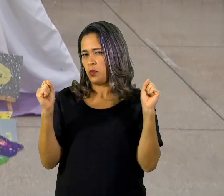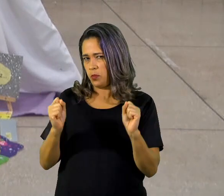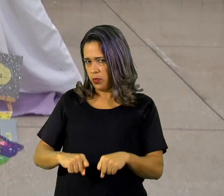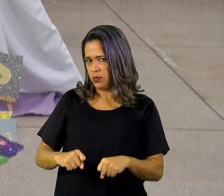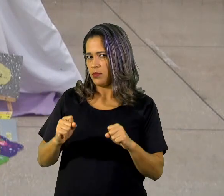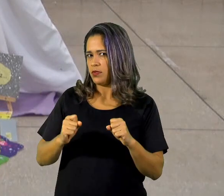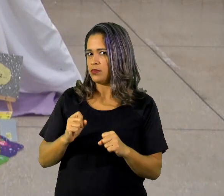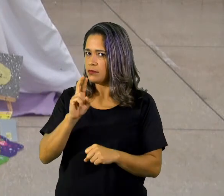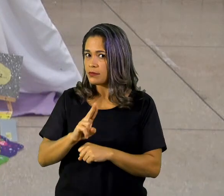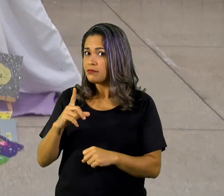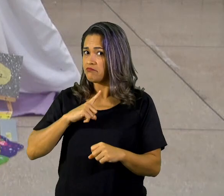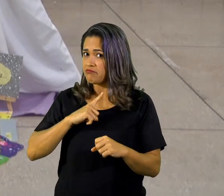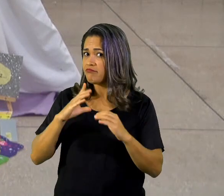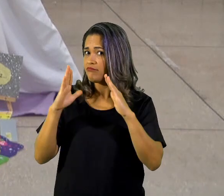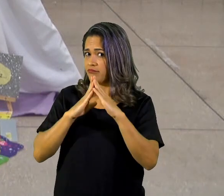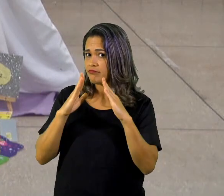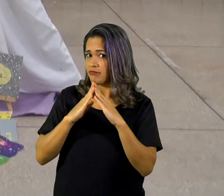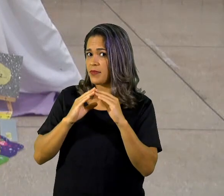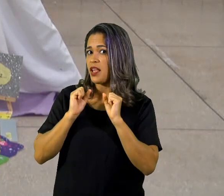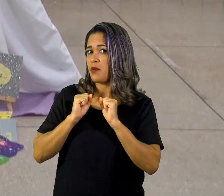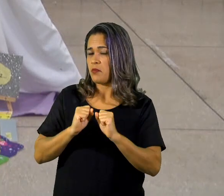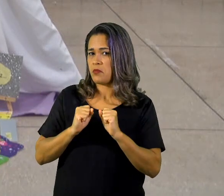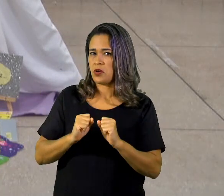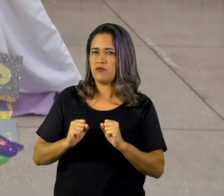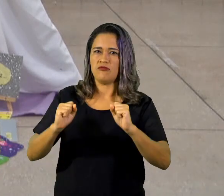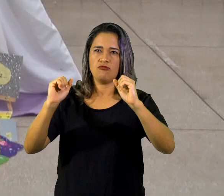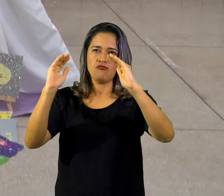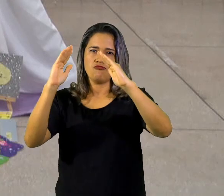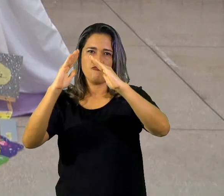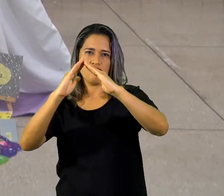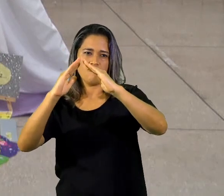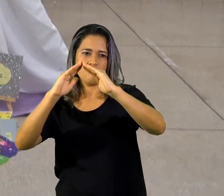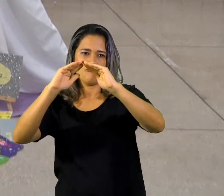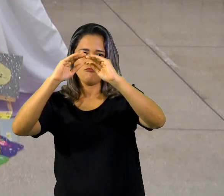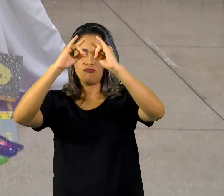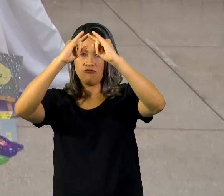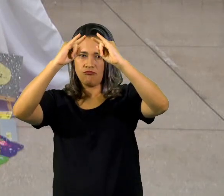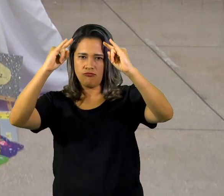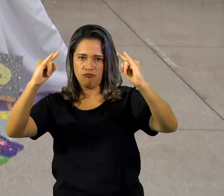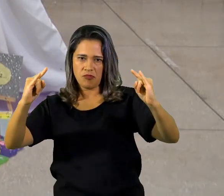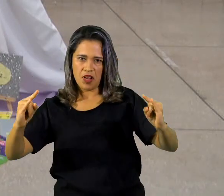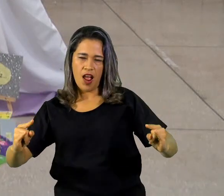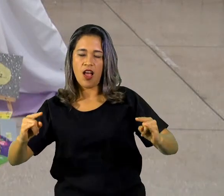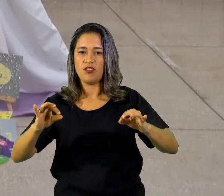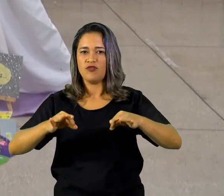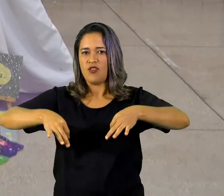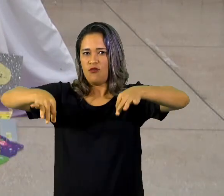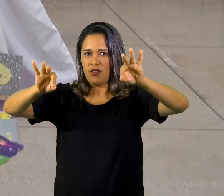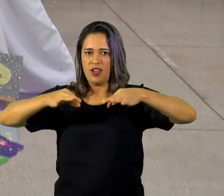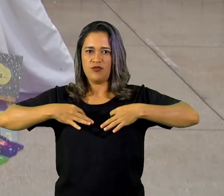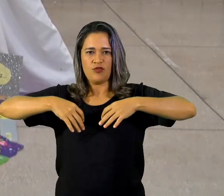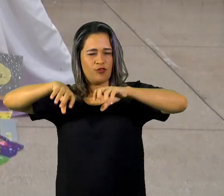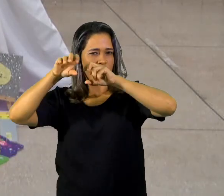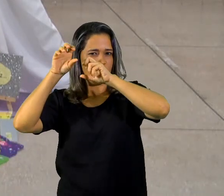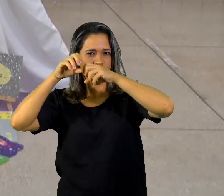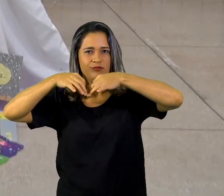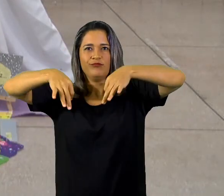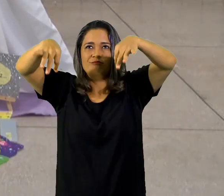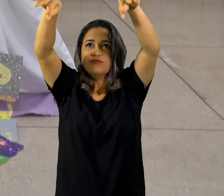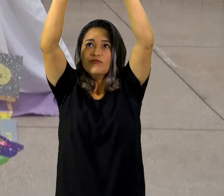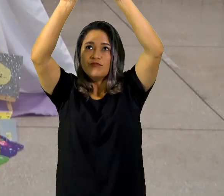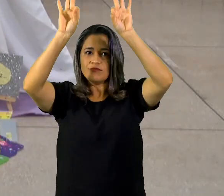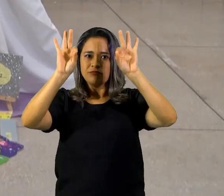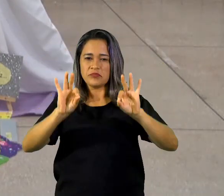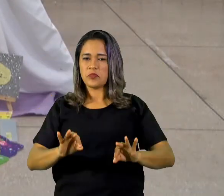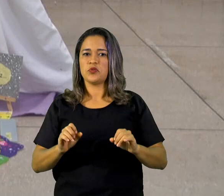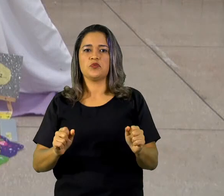tenho em casa. Eu posso fazer uma cabana com um lençol que eu tenho na minha casa. Posso usar os móveis que eu tenho